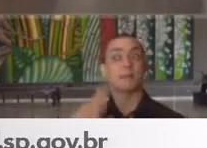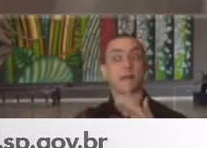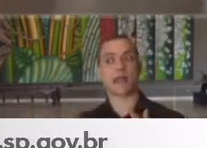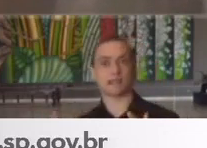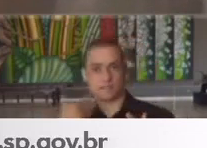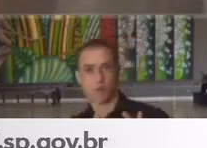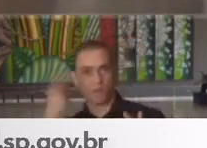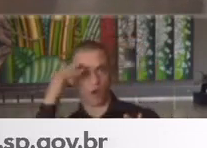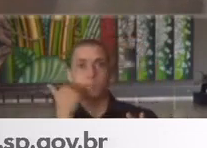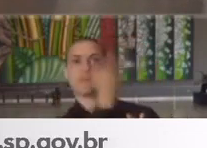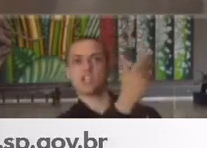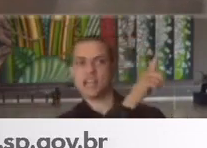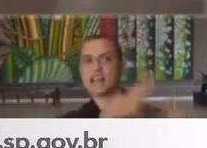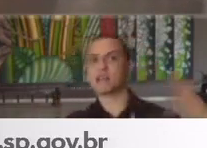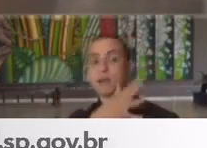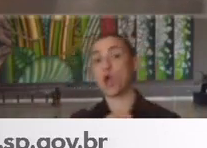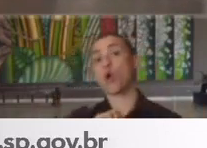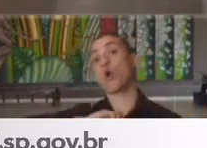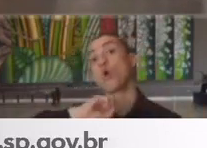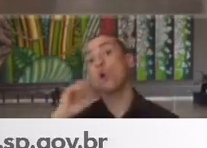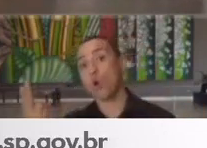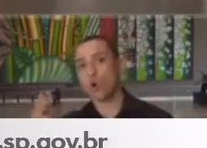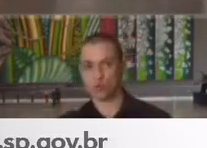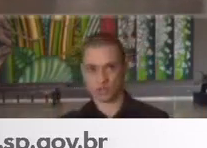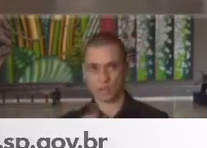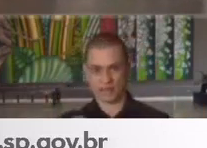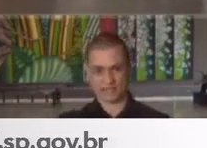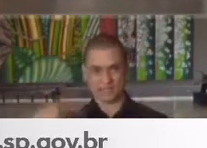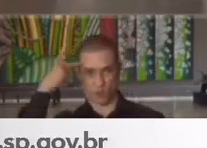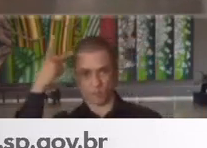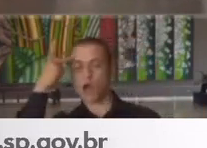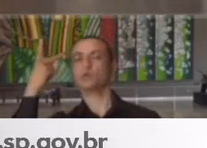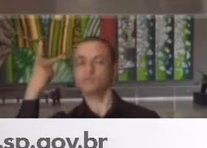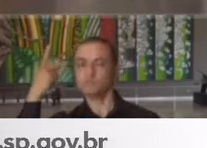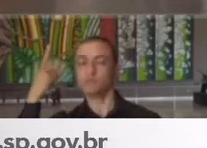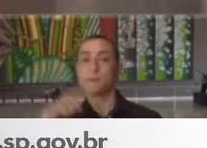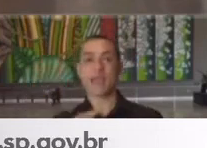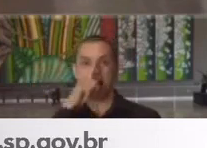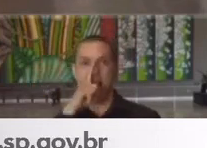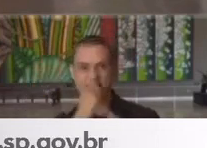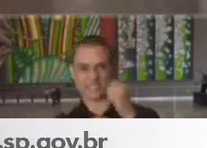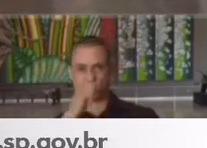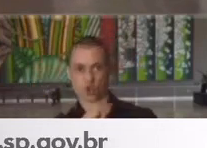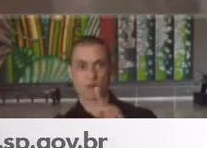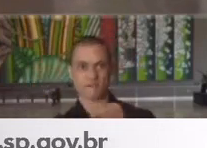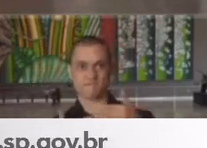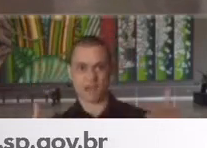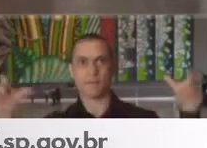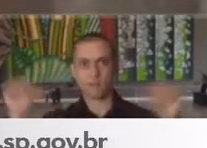São Paulo faça? Ou ainda culpar São Paulo pela crise econômica que deve se agravar?